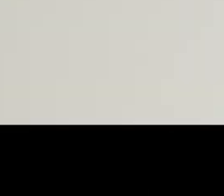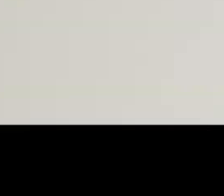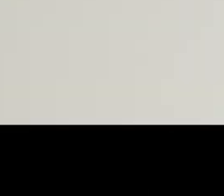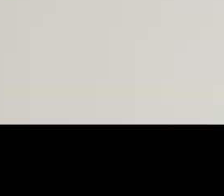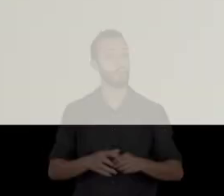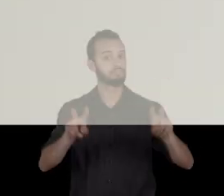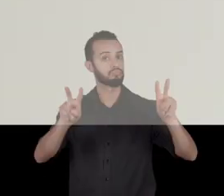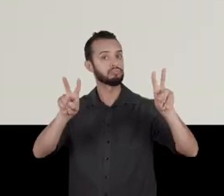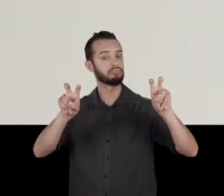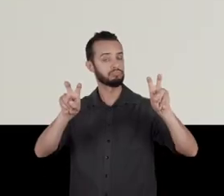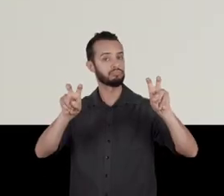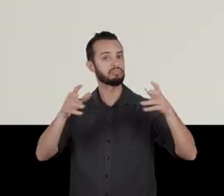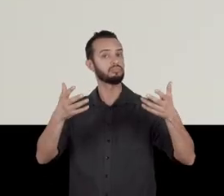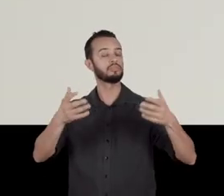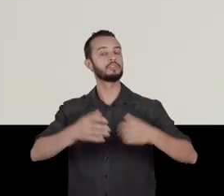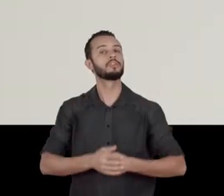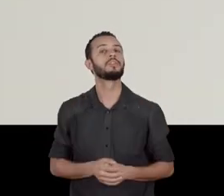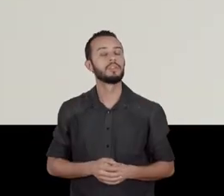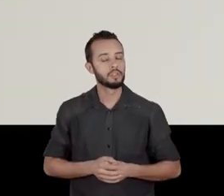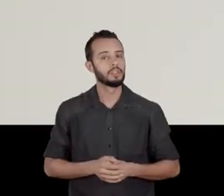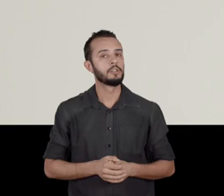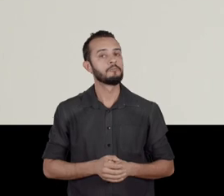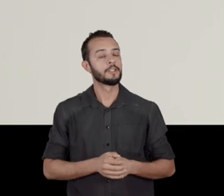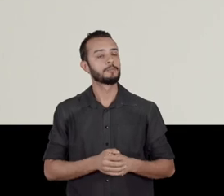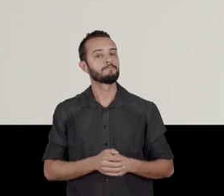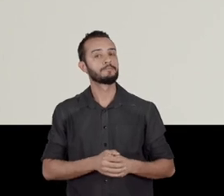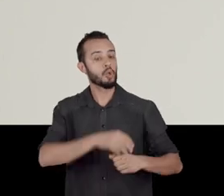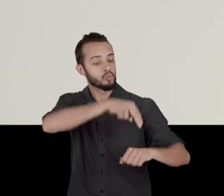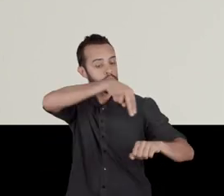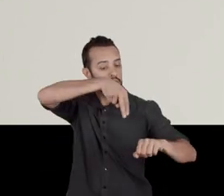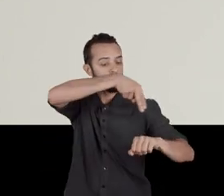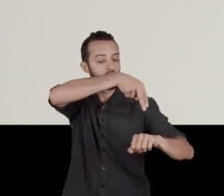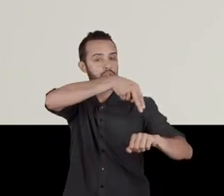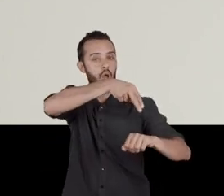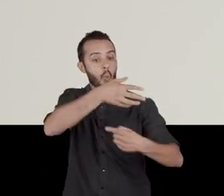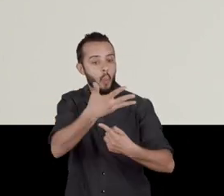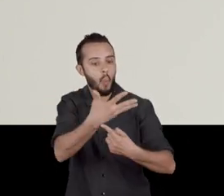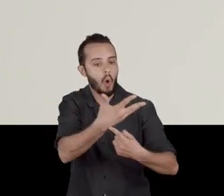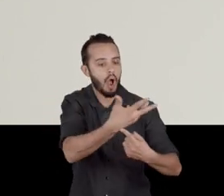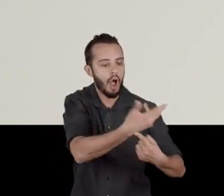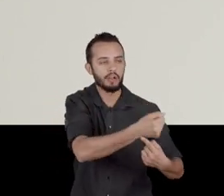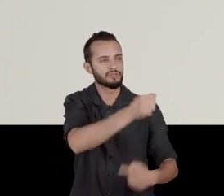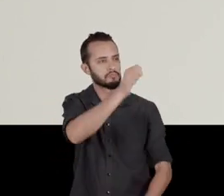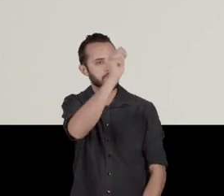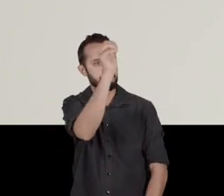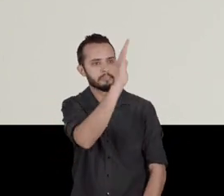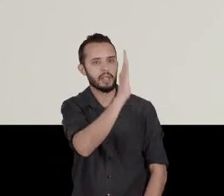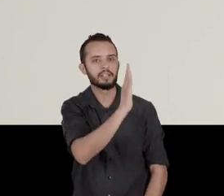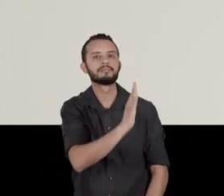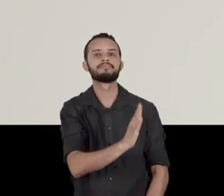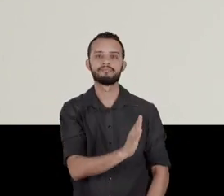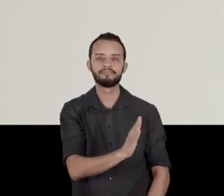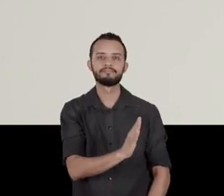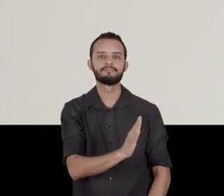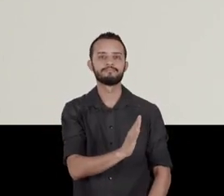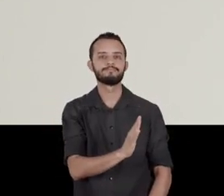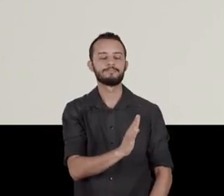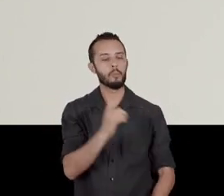Uma das principais preocupações de falar sobre arte nacional e arte brasileira,